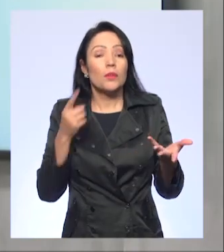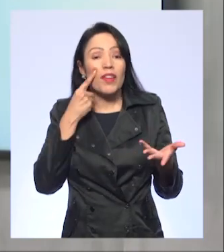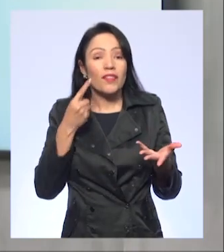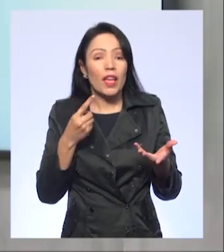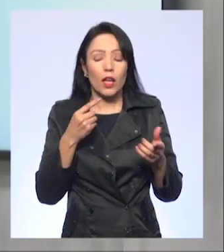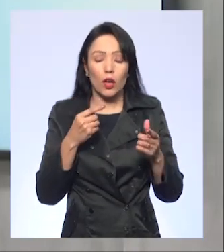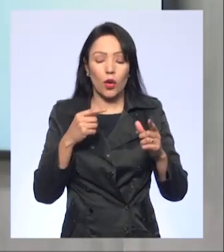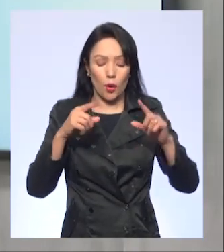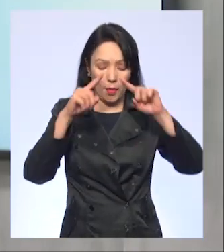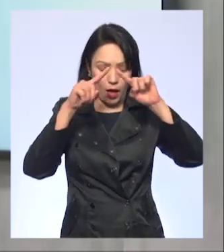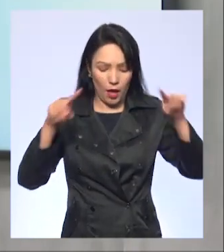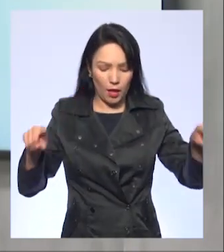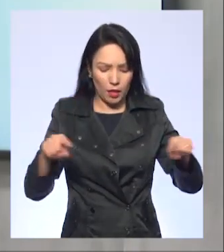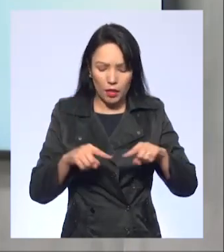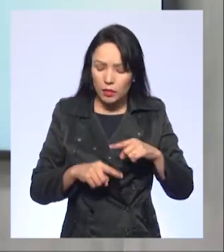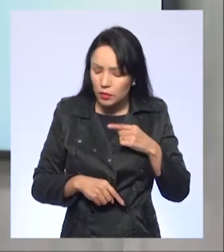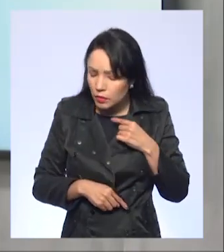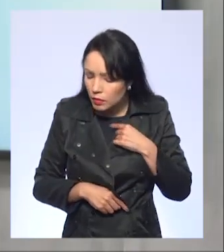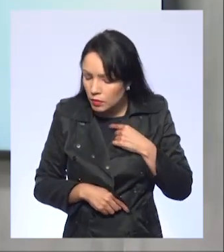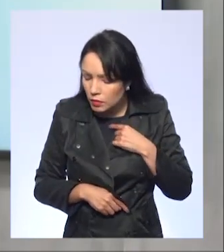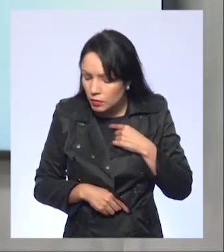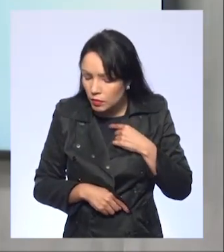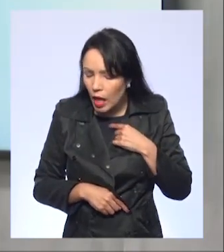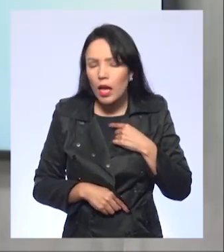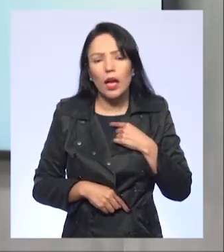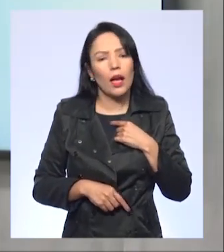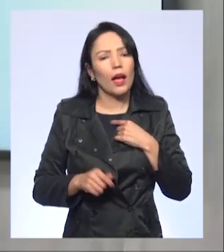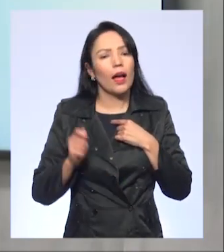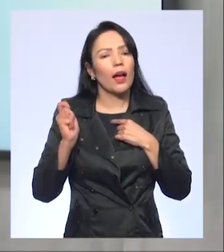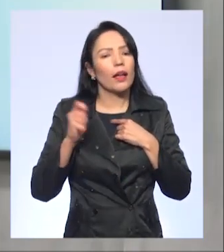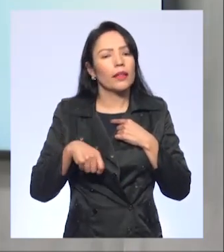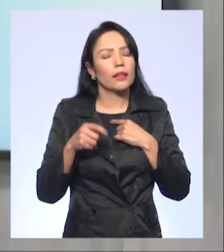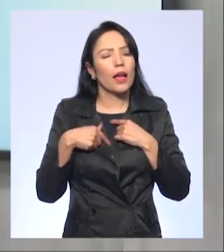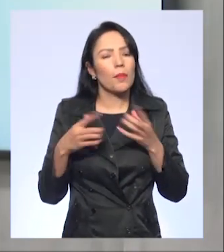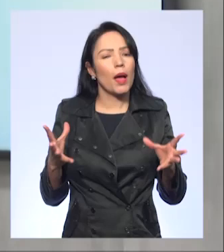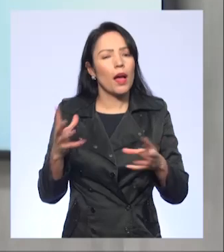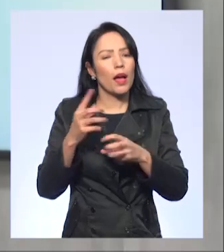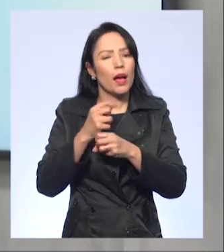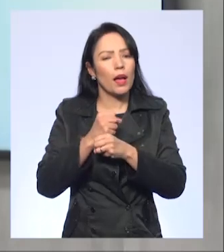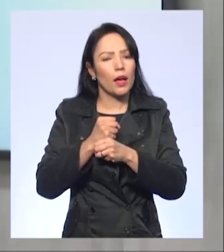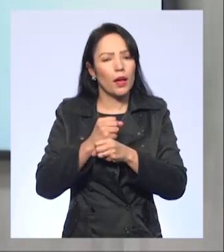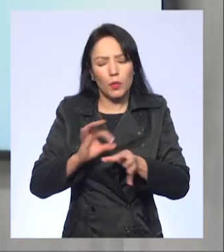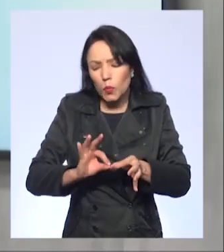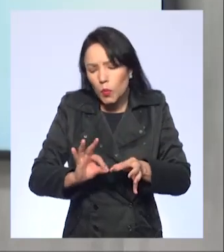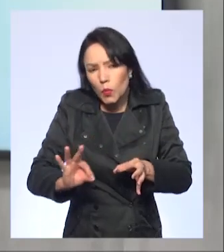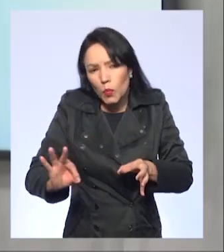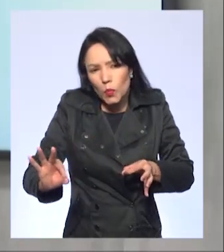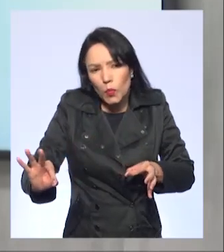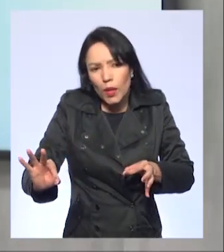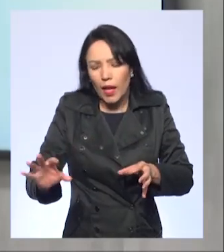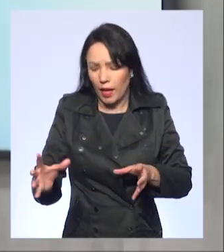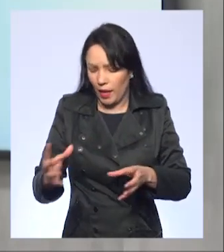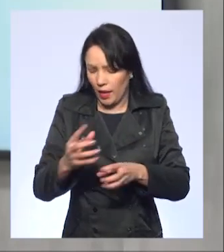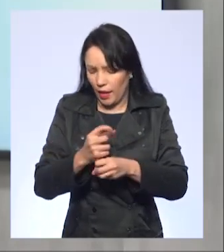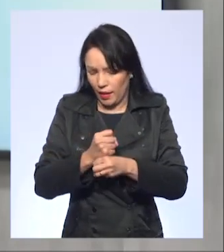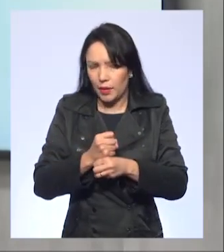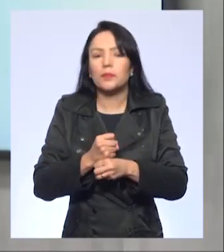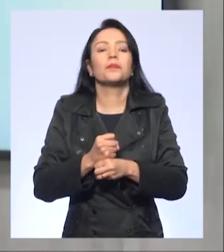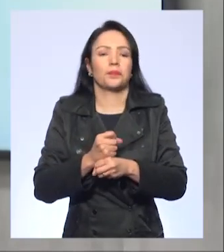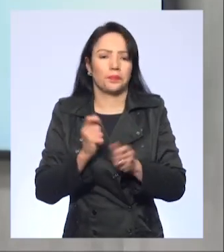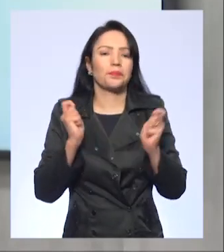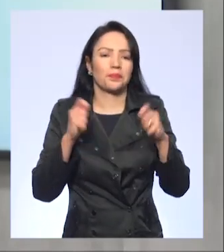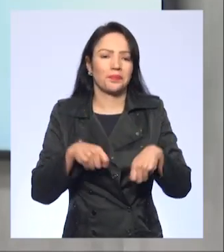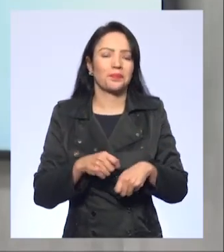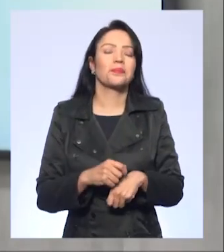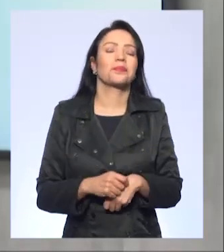no chão, o Tales provou que a sombra era proporcional à altura dela e fez o cálculo da pirâmide, da altura da pirâmide. Outra coisa